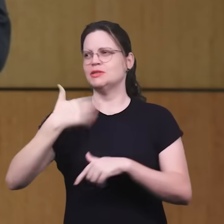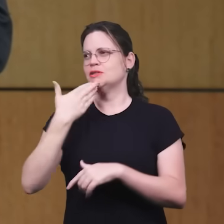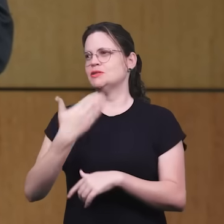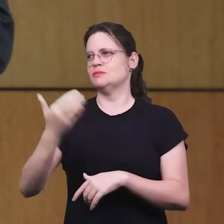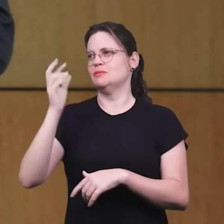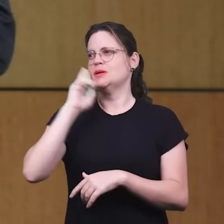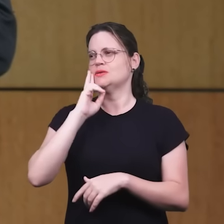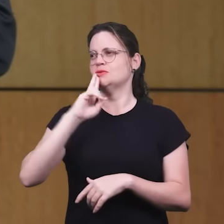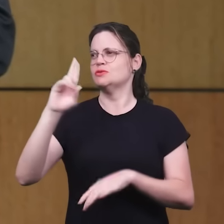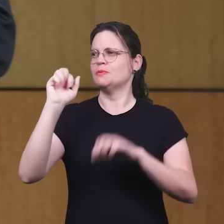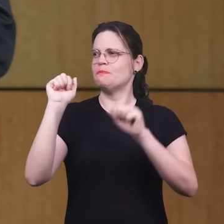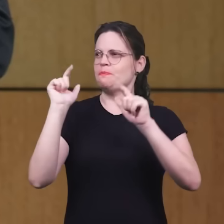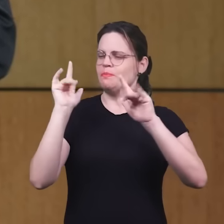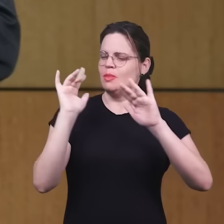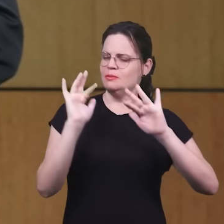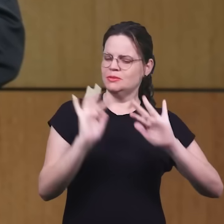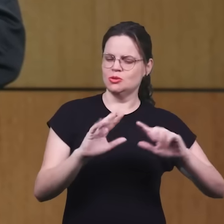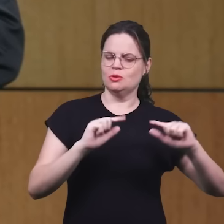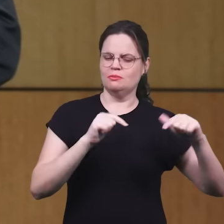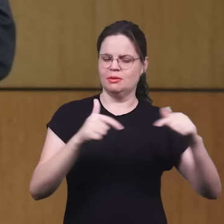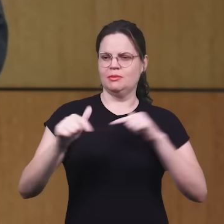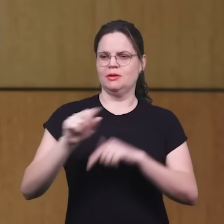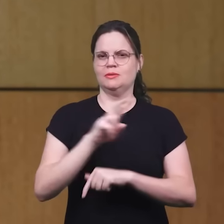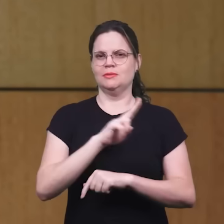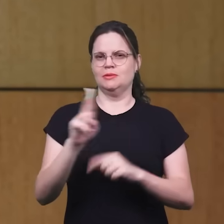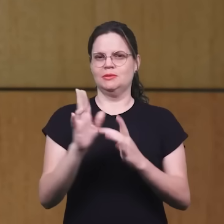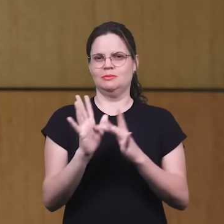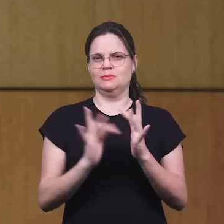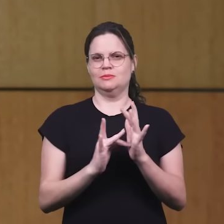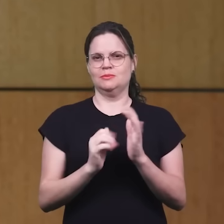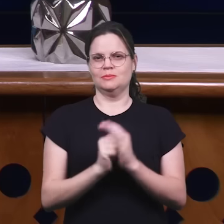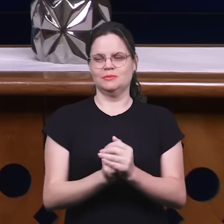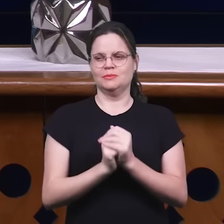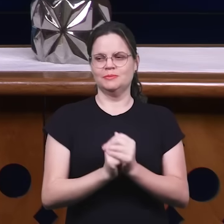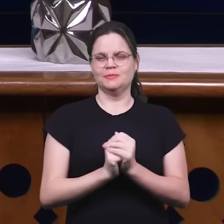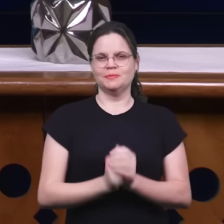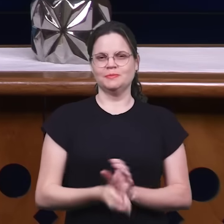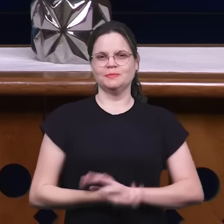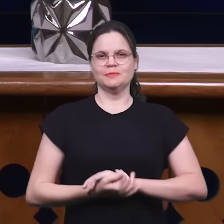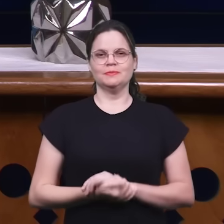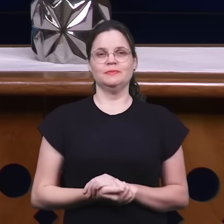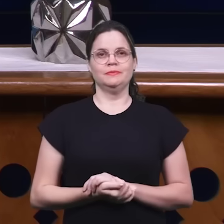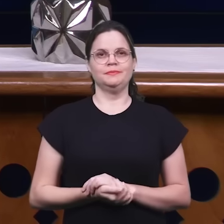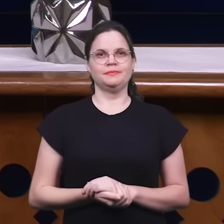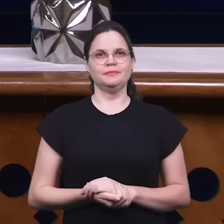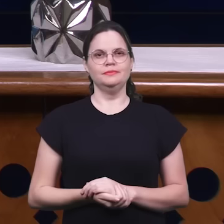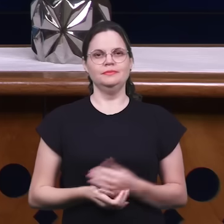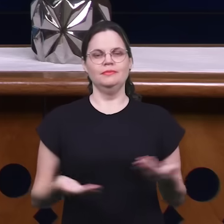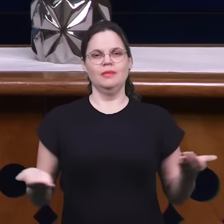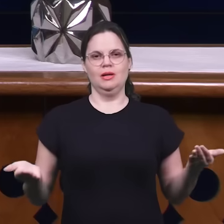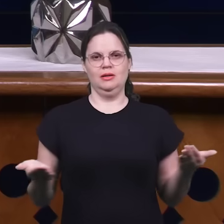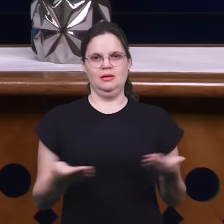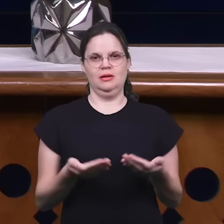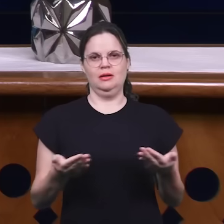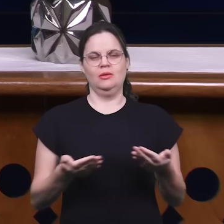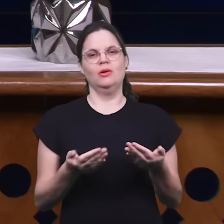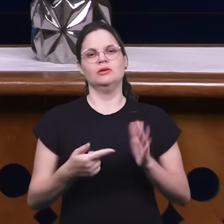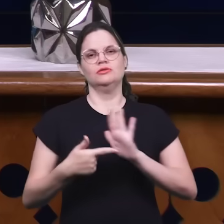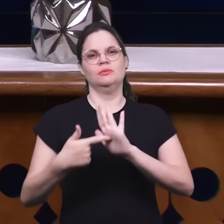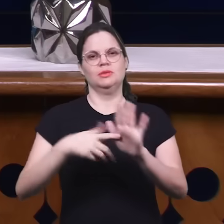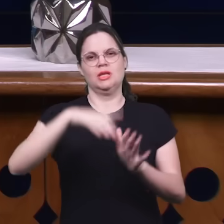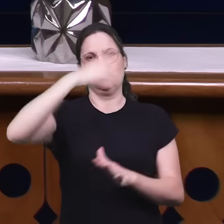para que assim o Senhor possa estar a operar em nome do Senhor Jesus. Meus amados, nós teremos agora um período de